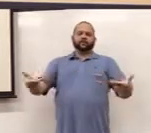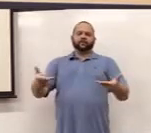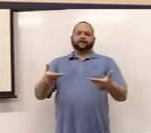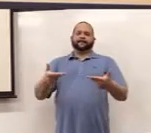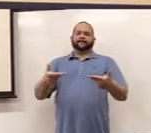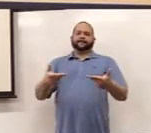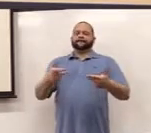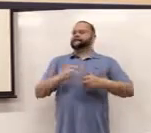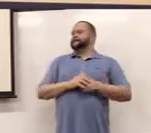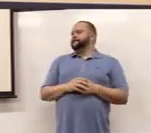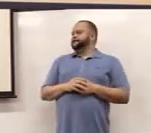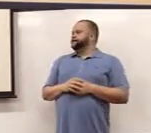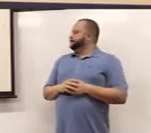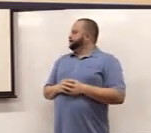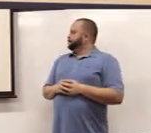aí eles